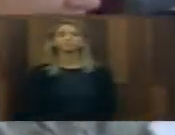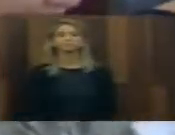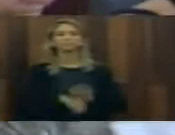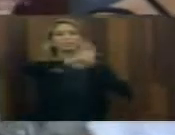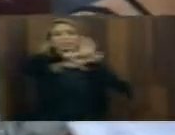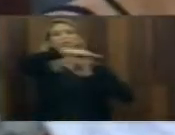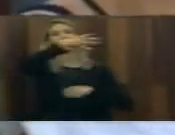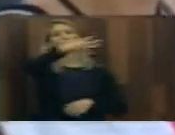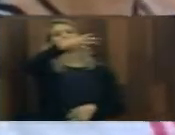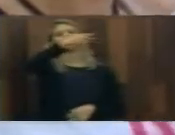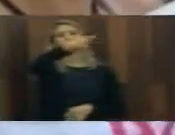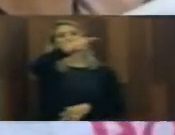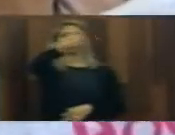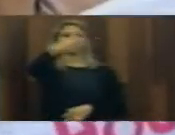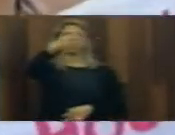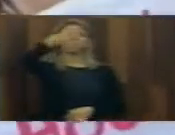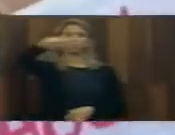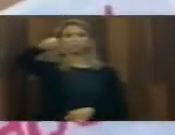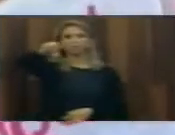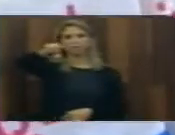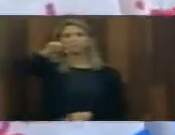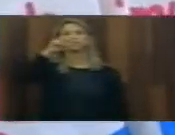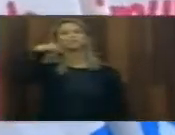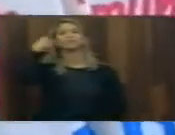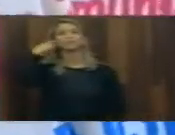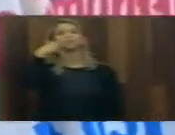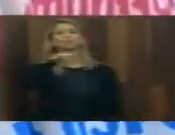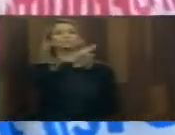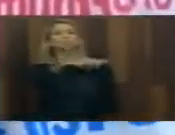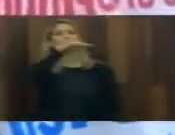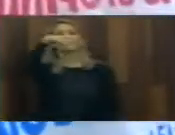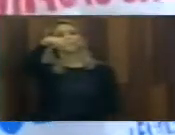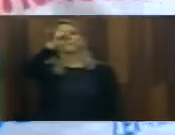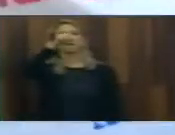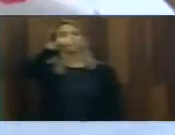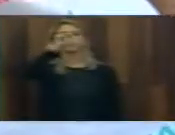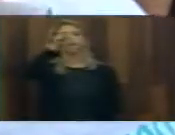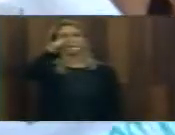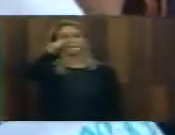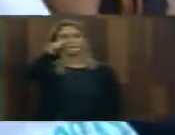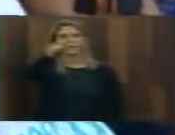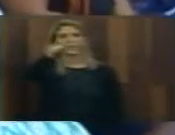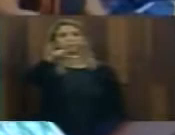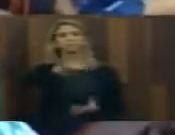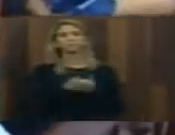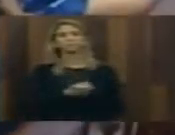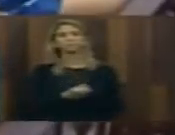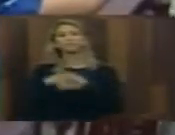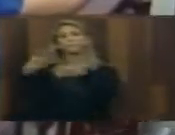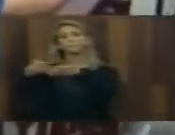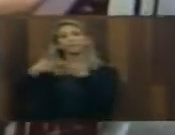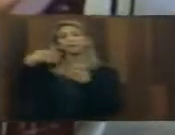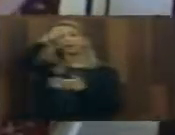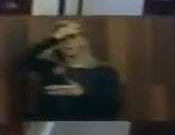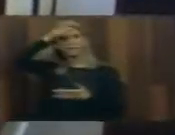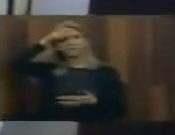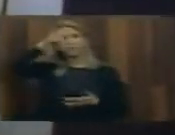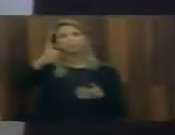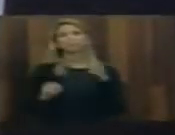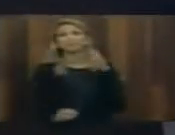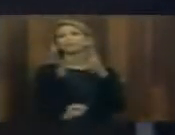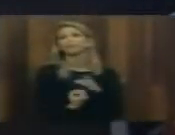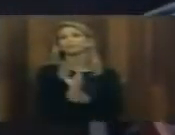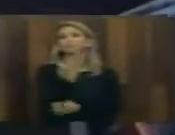Indicação 423/19, promovente Manuel Machado de Azevedo, Nenel do Jardim. Solicito ao senhor prefeito a